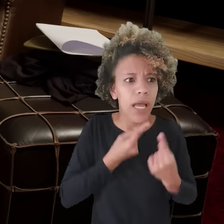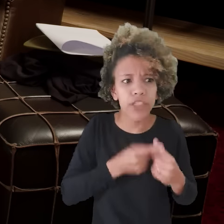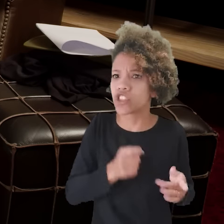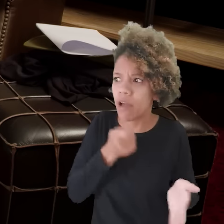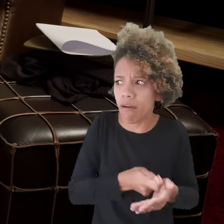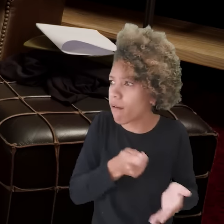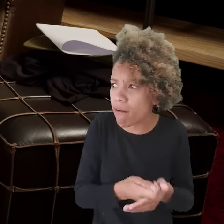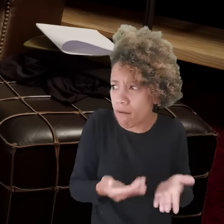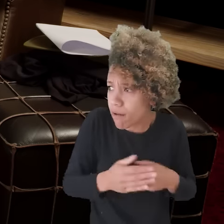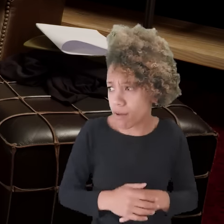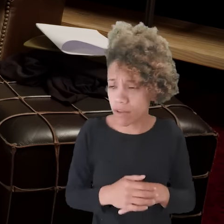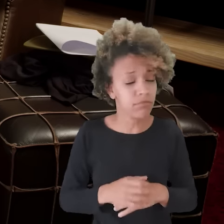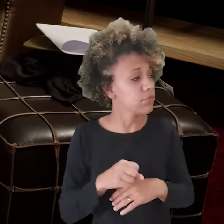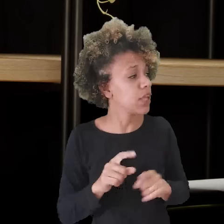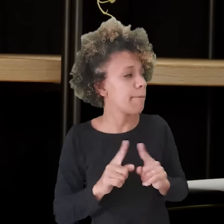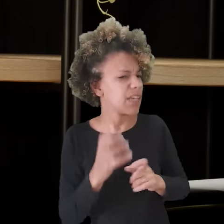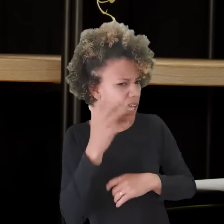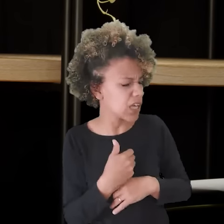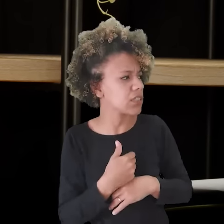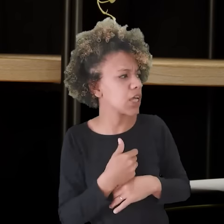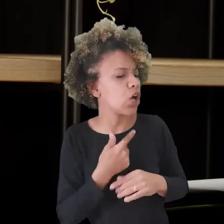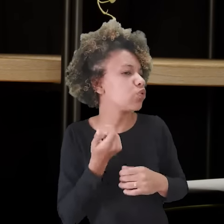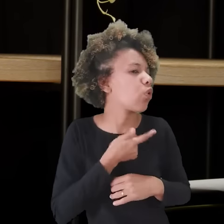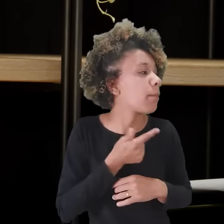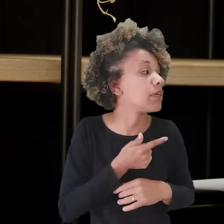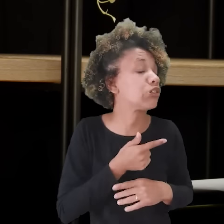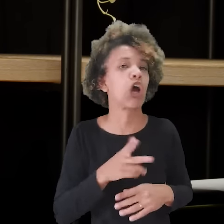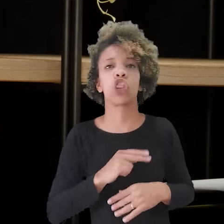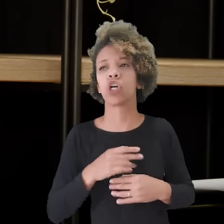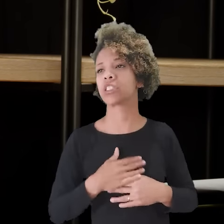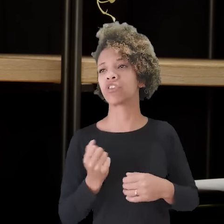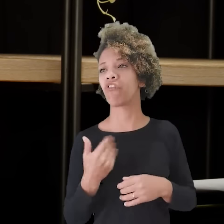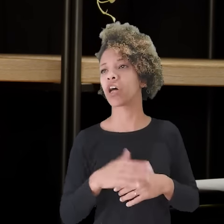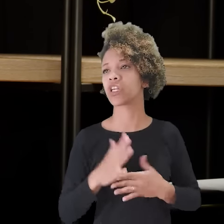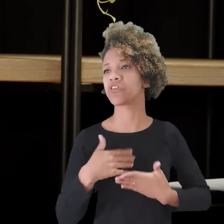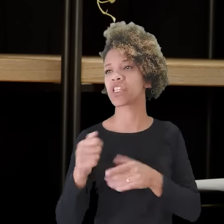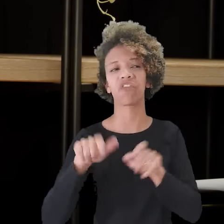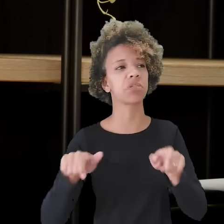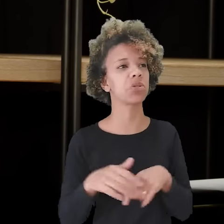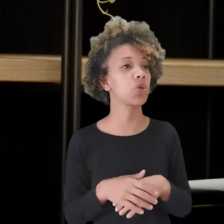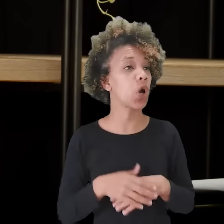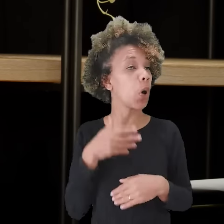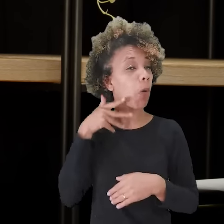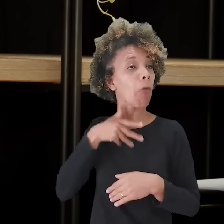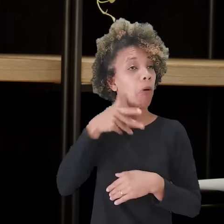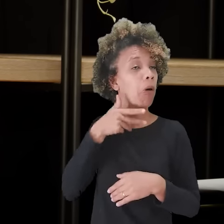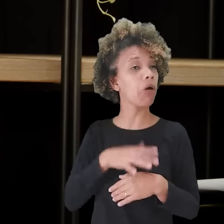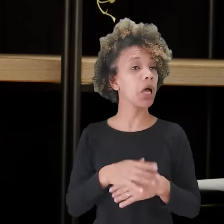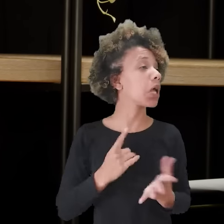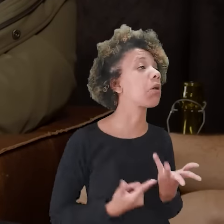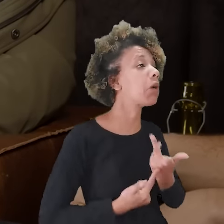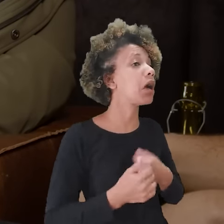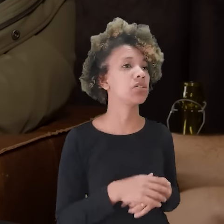crítica A Comédia ela tá em cima é arrogância do comediante de achar assim olha eu sou tão que eu vou salvar as pessoas como eu discurso